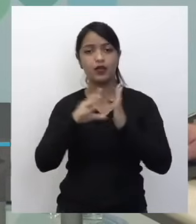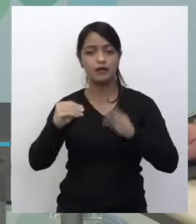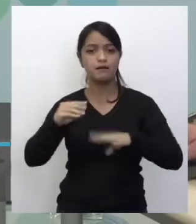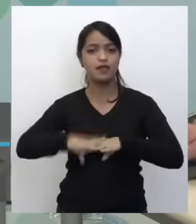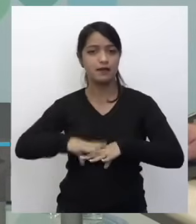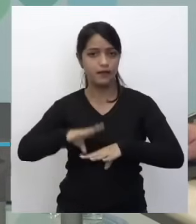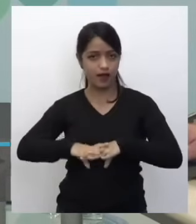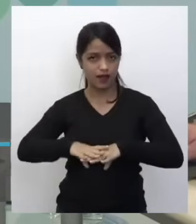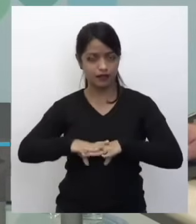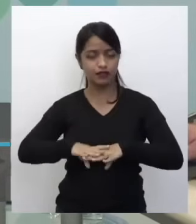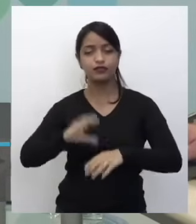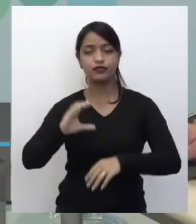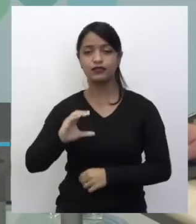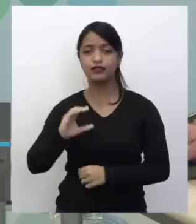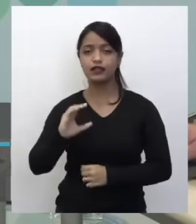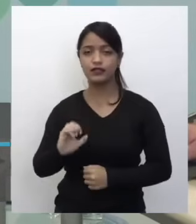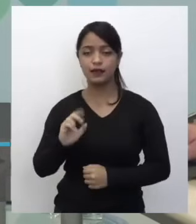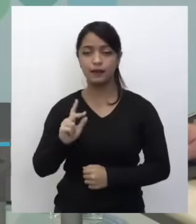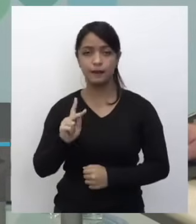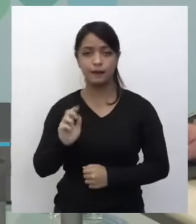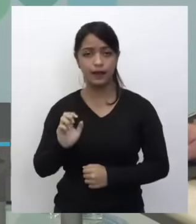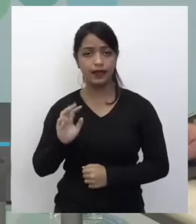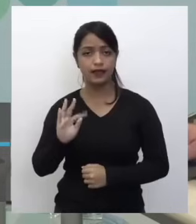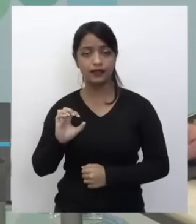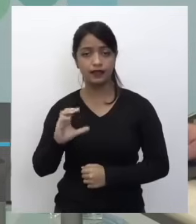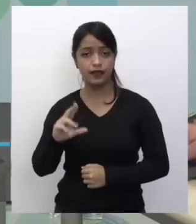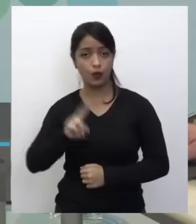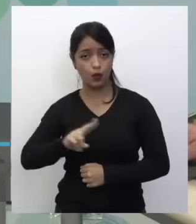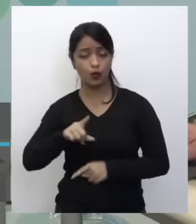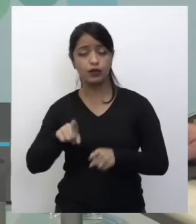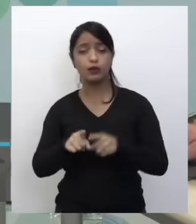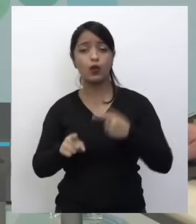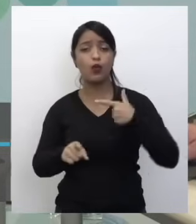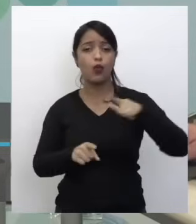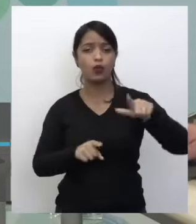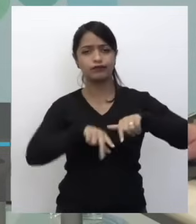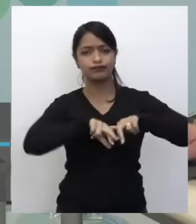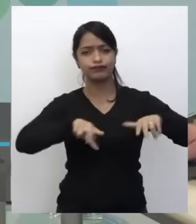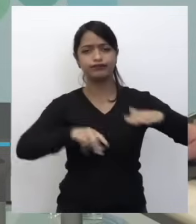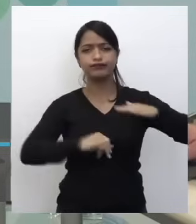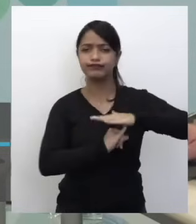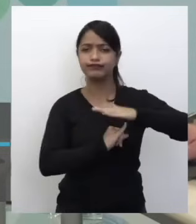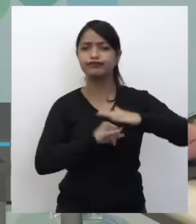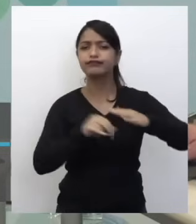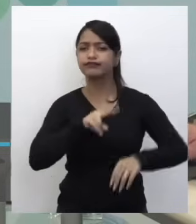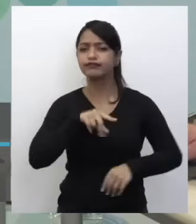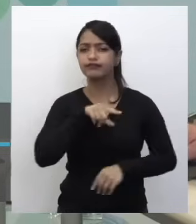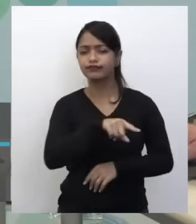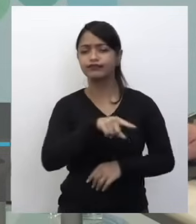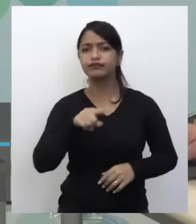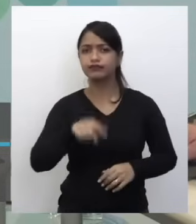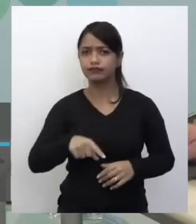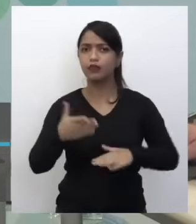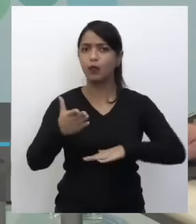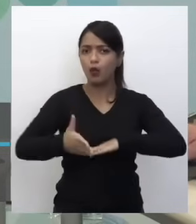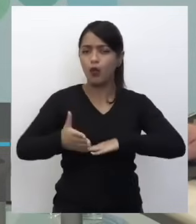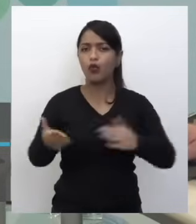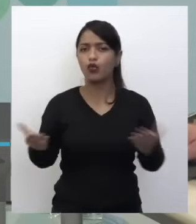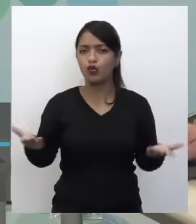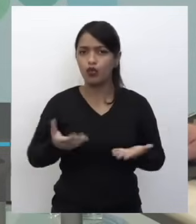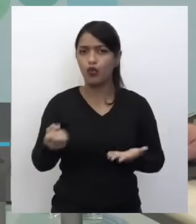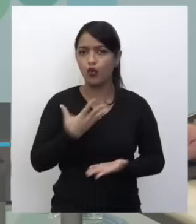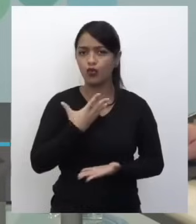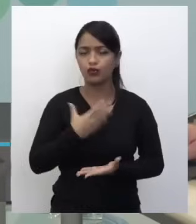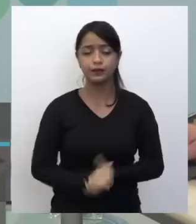utilizado não só pelo CPTEC, como por outros institutos, que são modelos aí extremamente modernos, né? E aí eu tinha feito uma pergunta